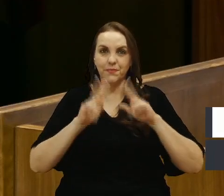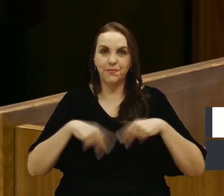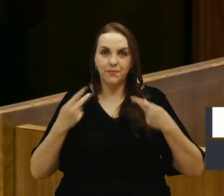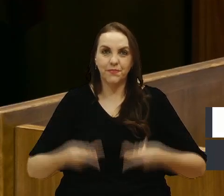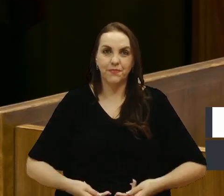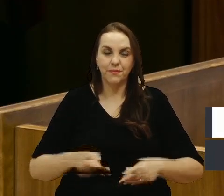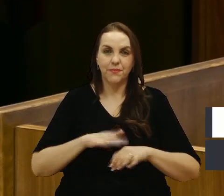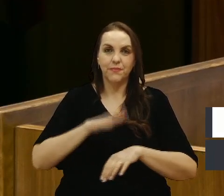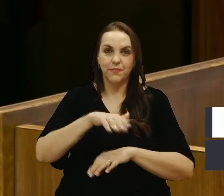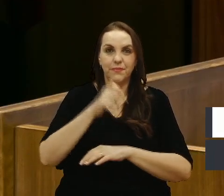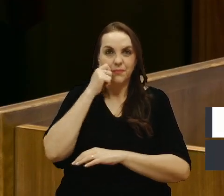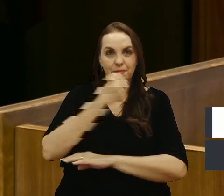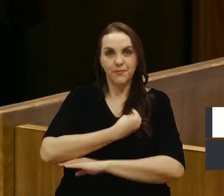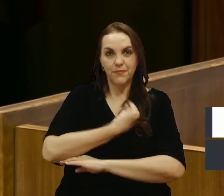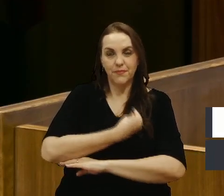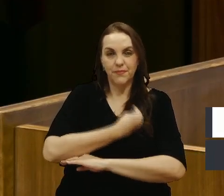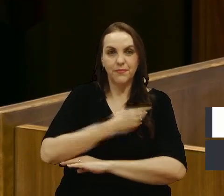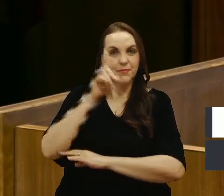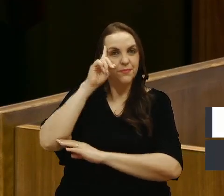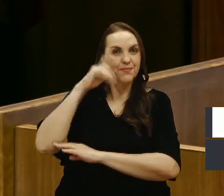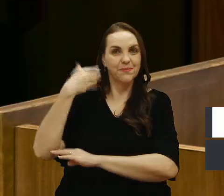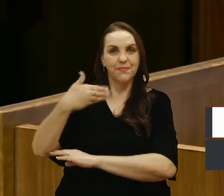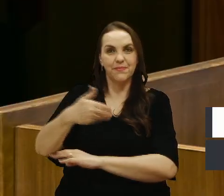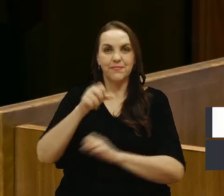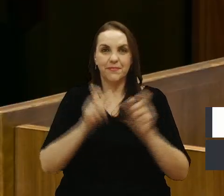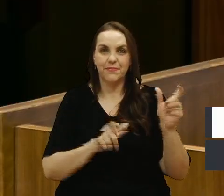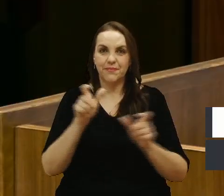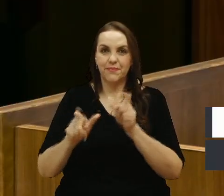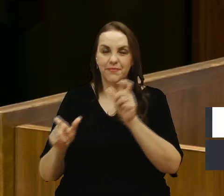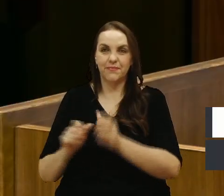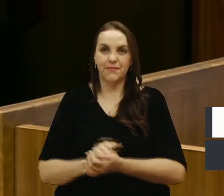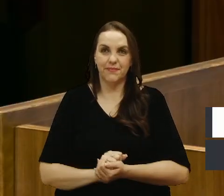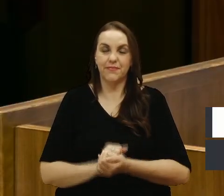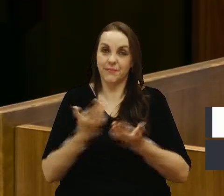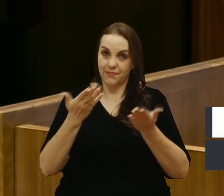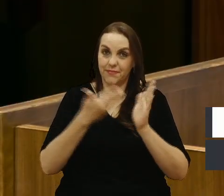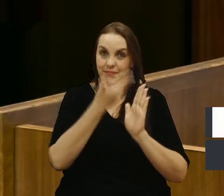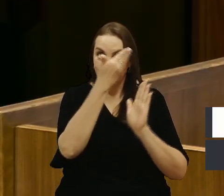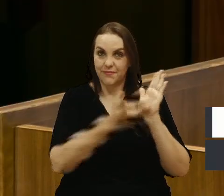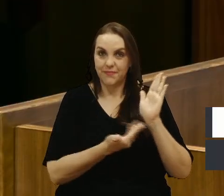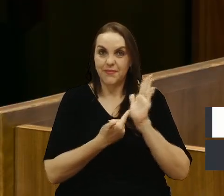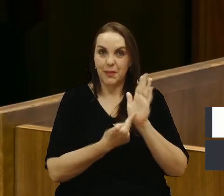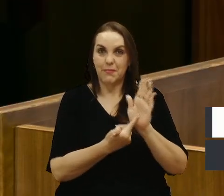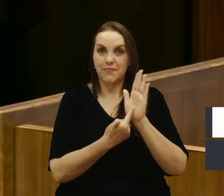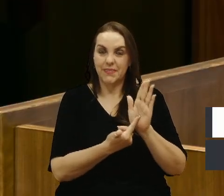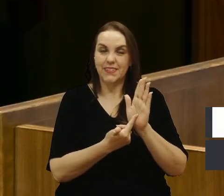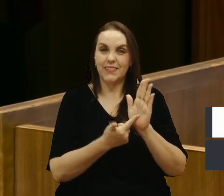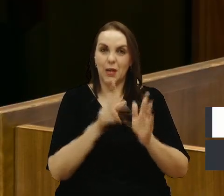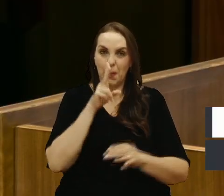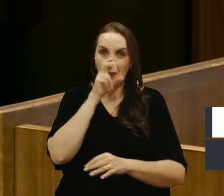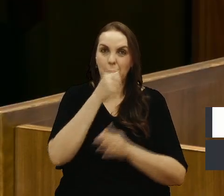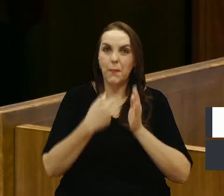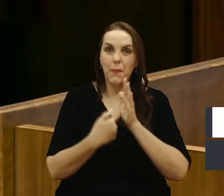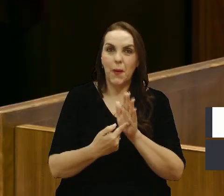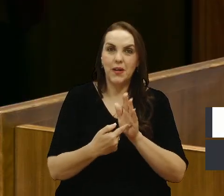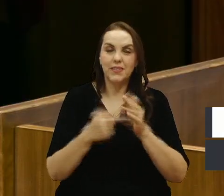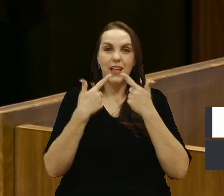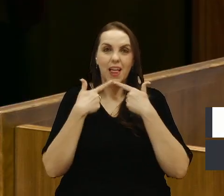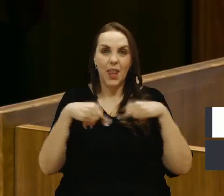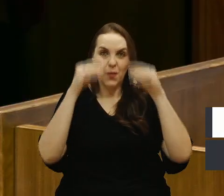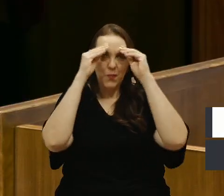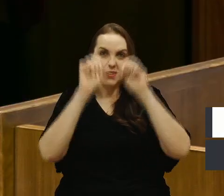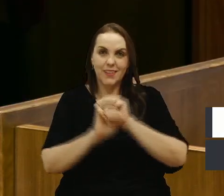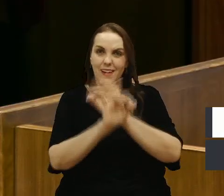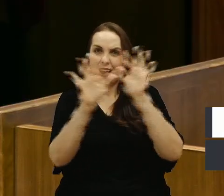mais presente no dia a dia das pessoas. As peças que estão sendo apresentadas reforçam essa proximidade, com uma linguagem clara,